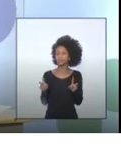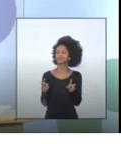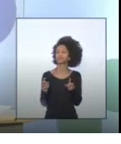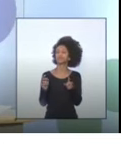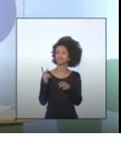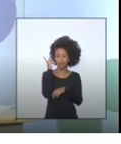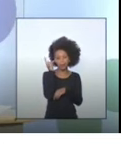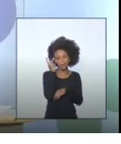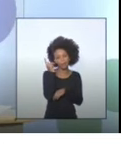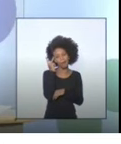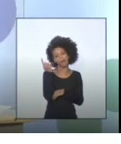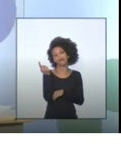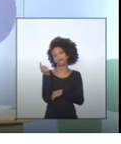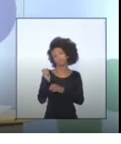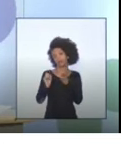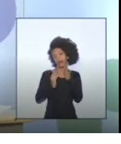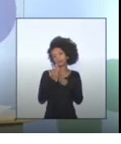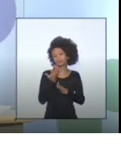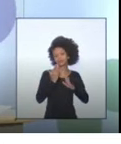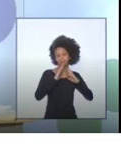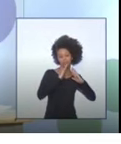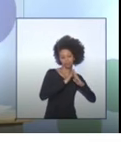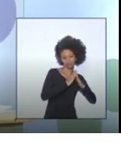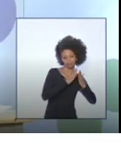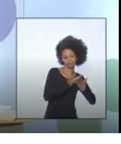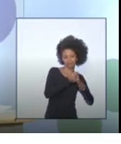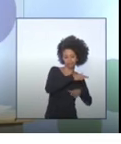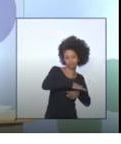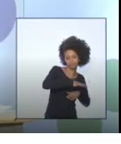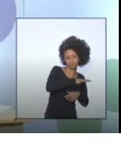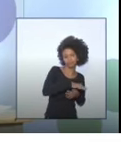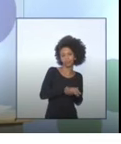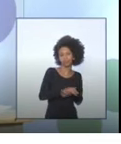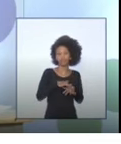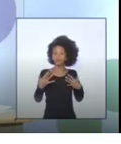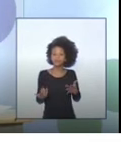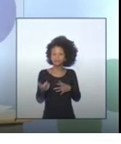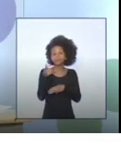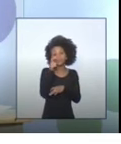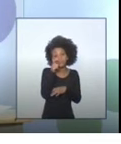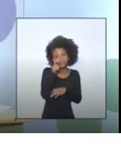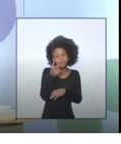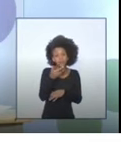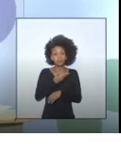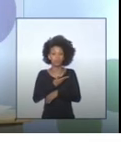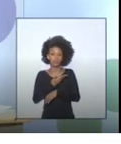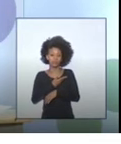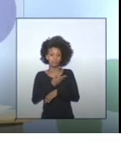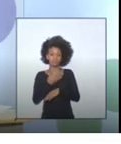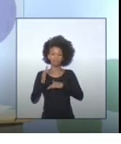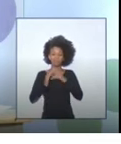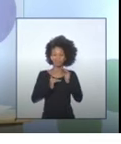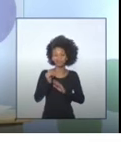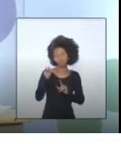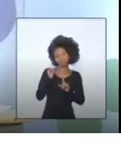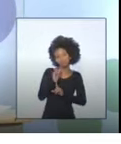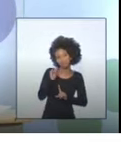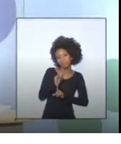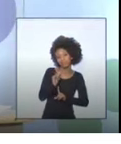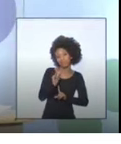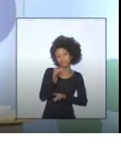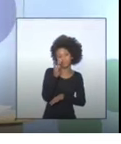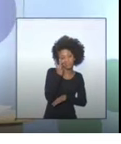comum, né, ocorrer dentro do ambiente escolar. Então, da gente ver os colegas não só praticando bullying, né,